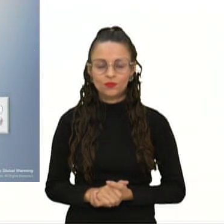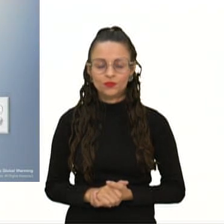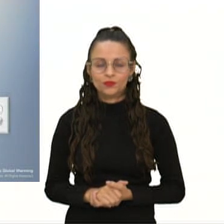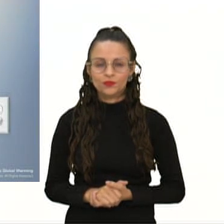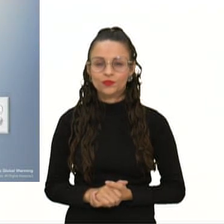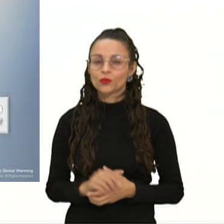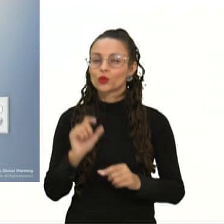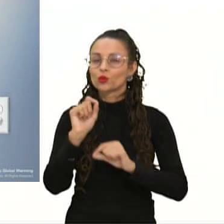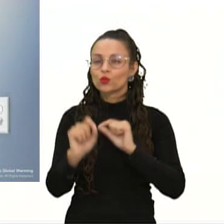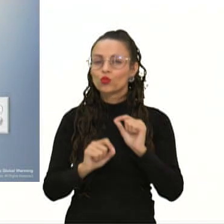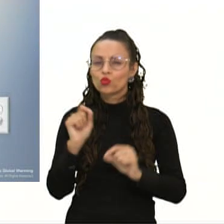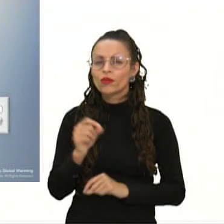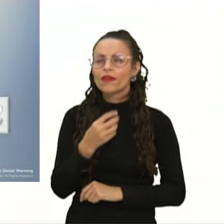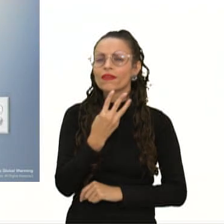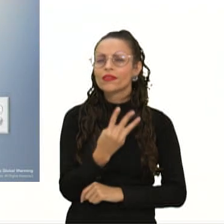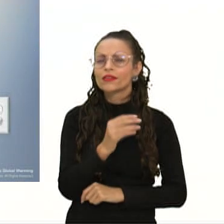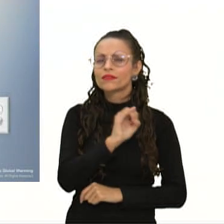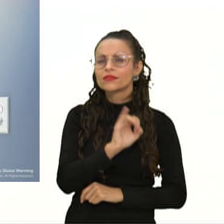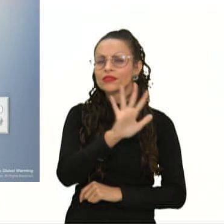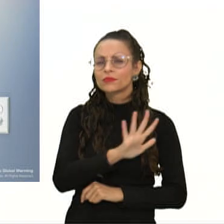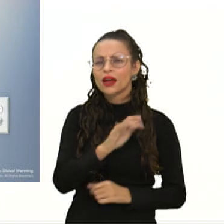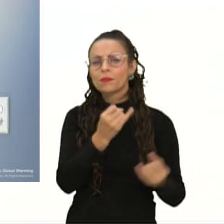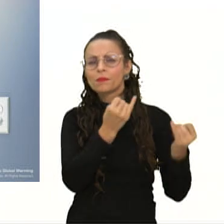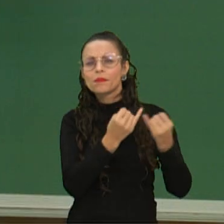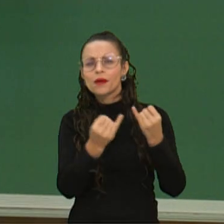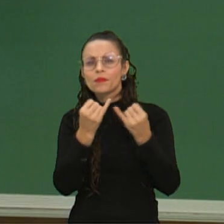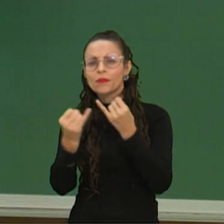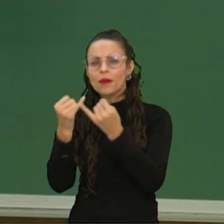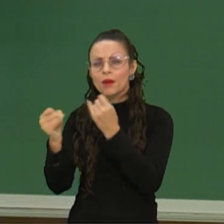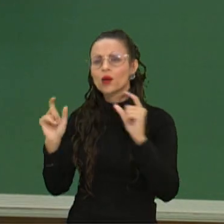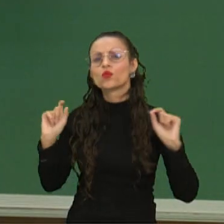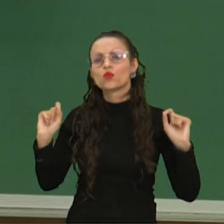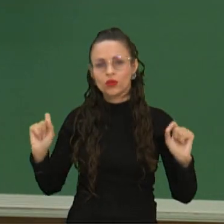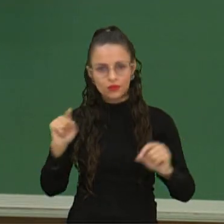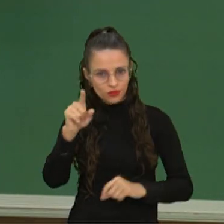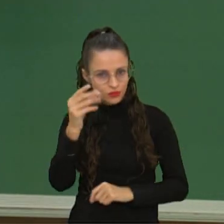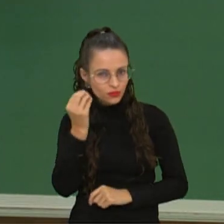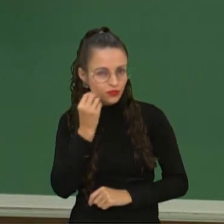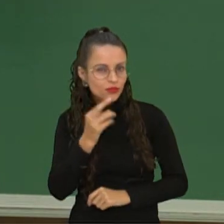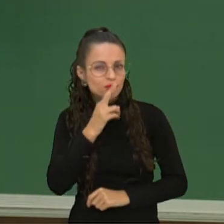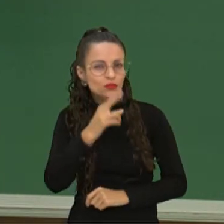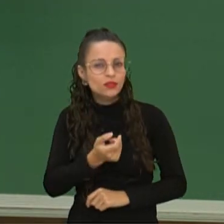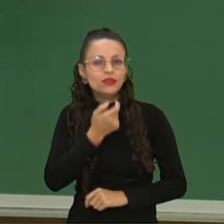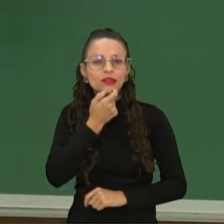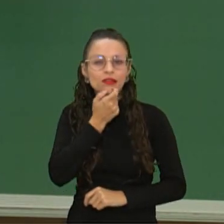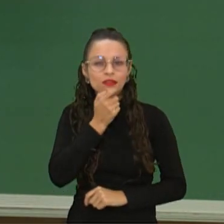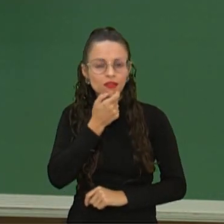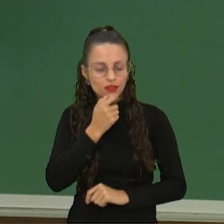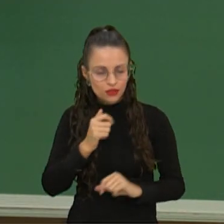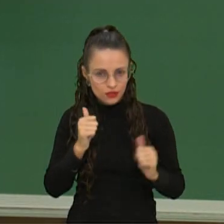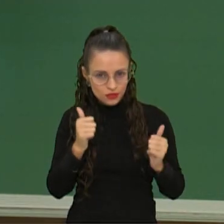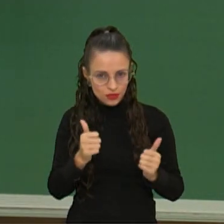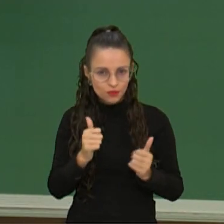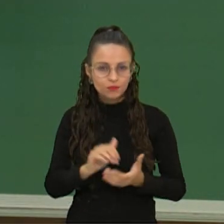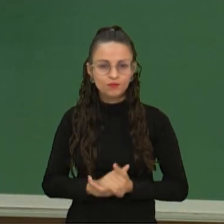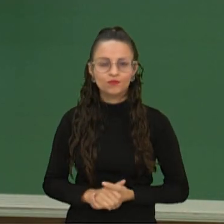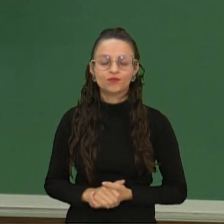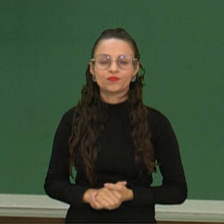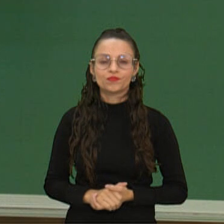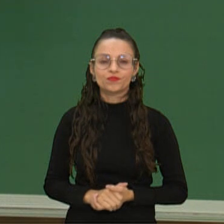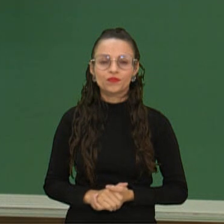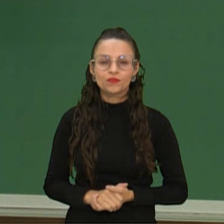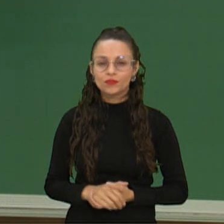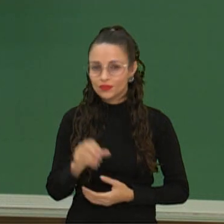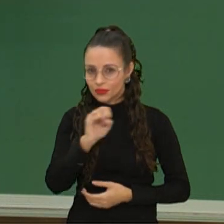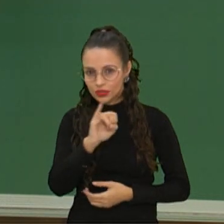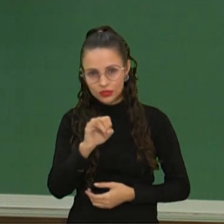O que os três anúncios têm em comum? Tenta responder em inglês se baseando no vocabulário que a gente viu até aqui, tá bom? Mas